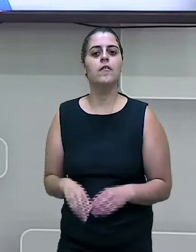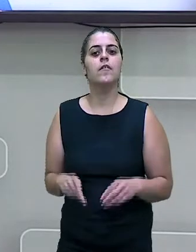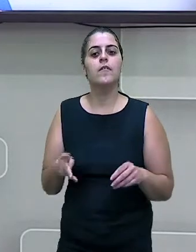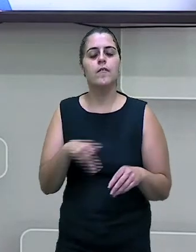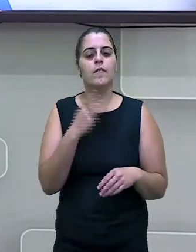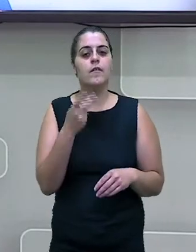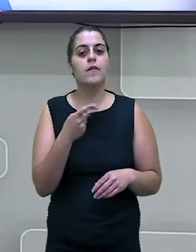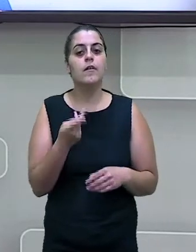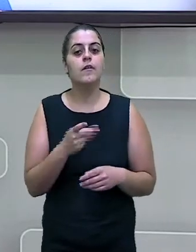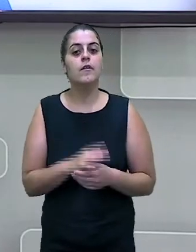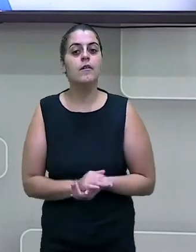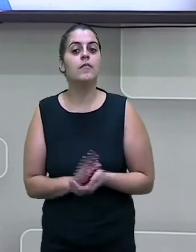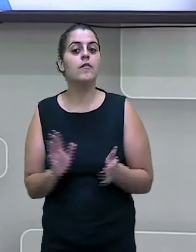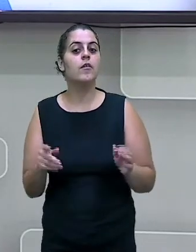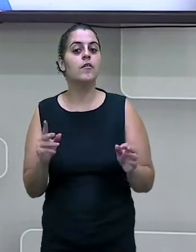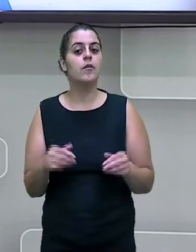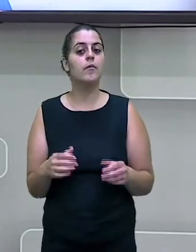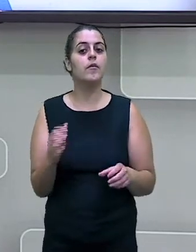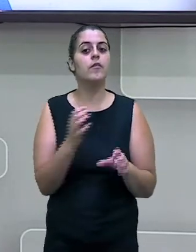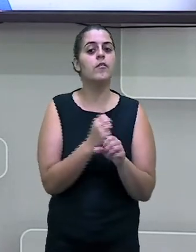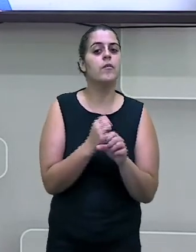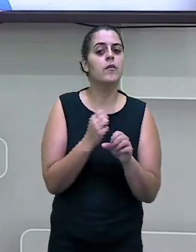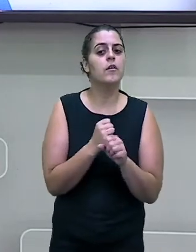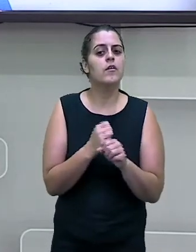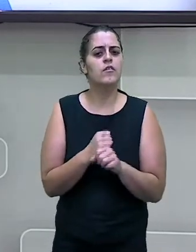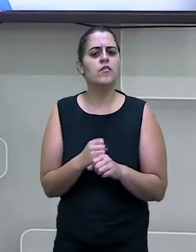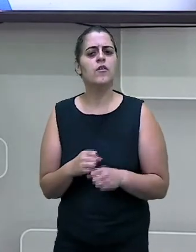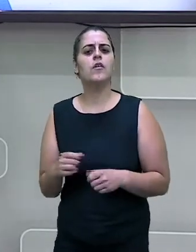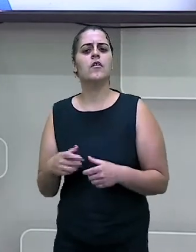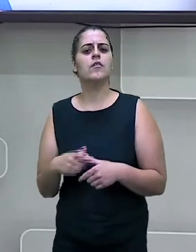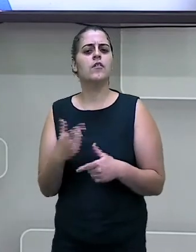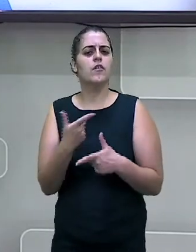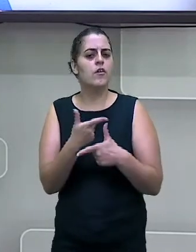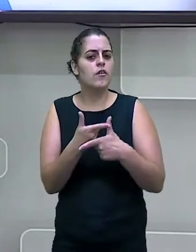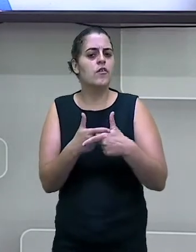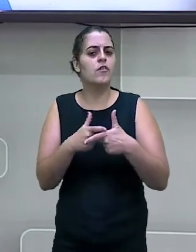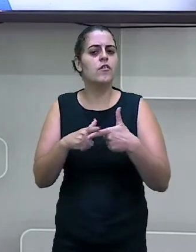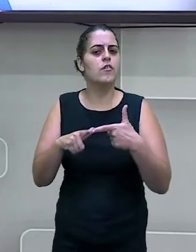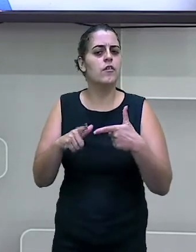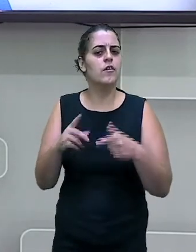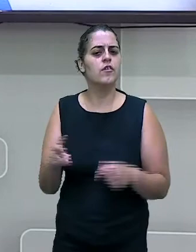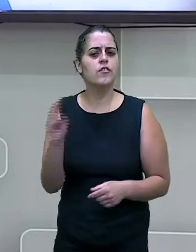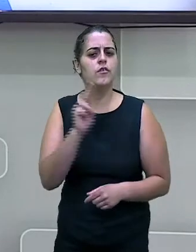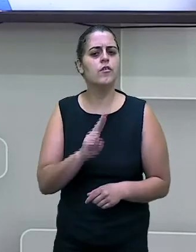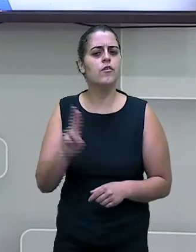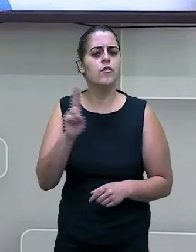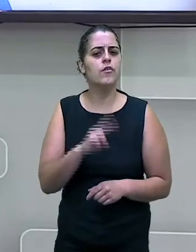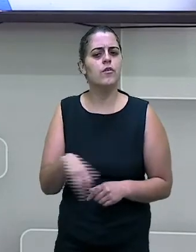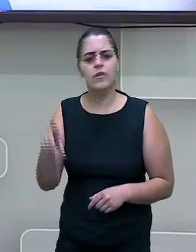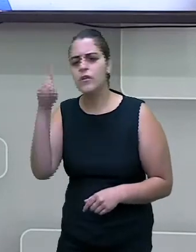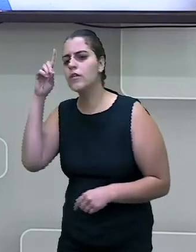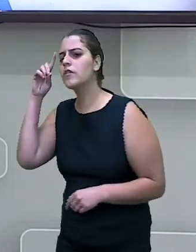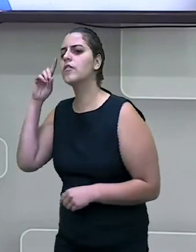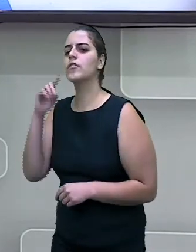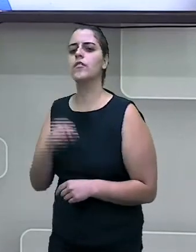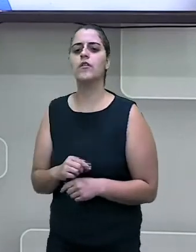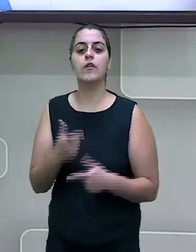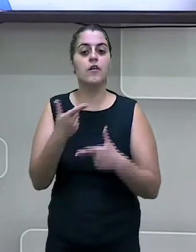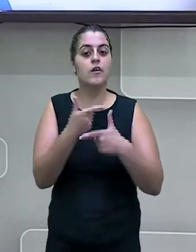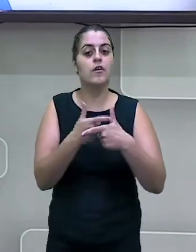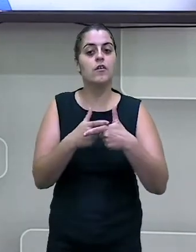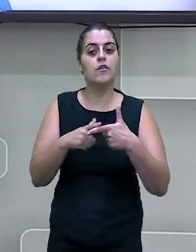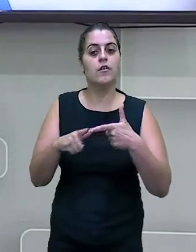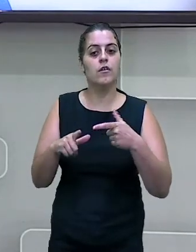iremos falar sobre uma das últimas operações que normalmente nós trabalhamos cotidianamente, que é a divisão. Então aqui nós